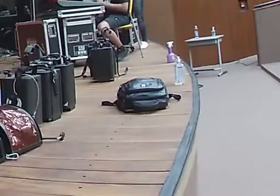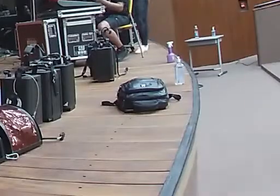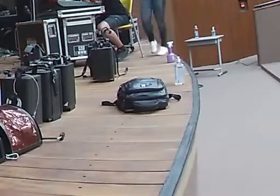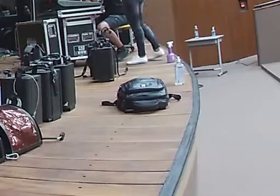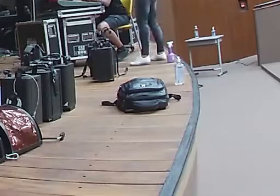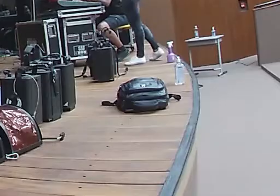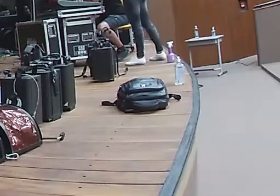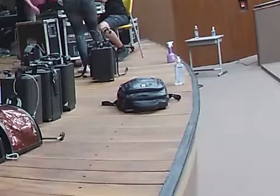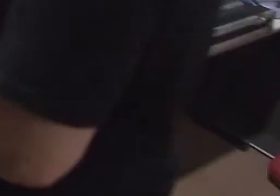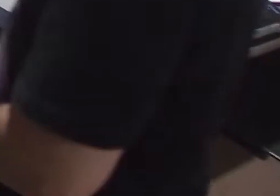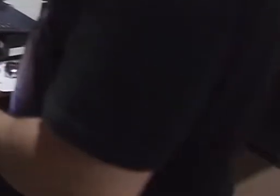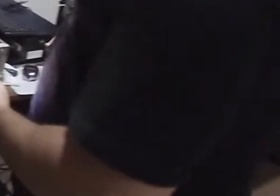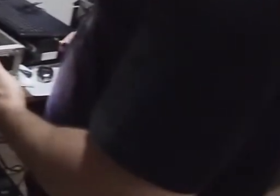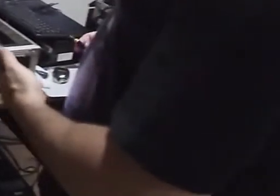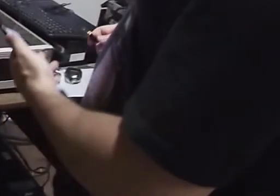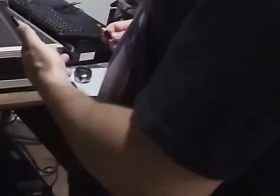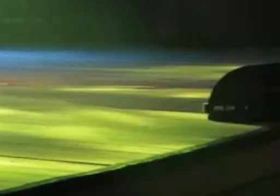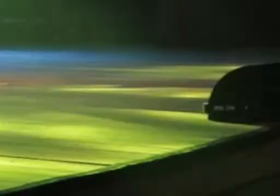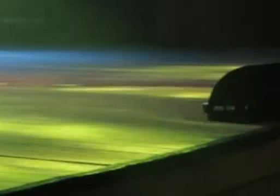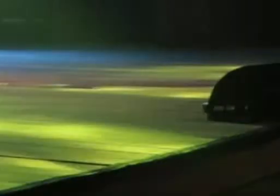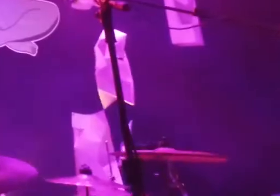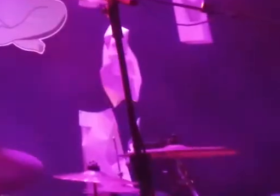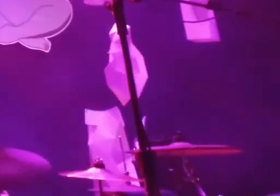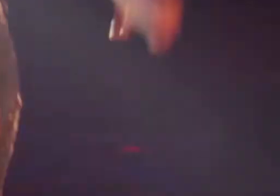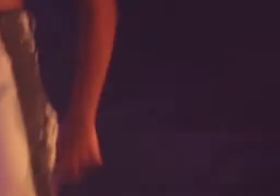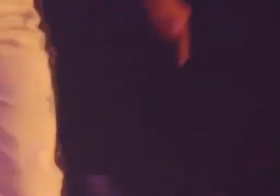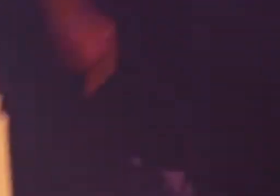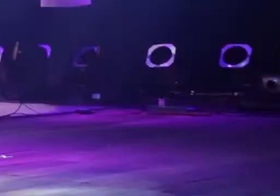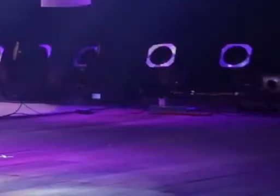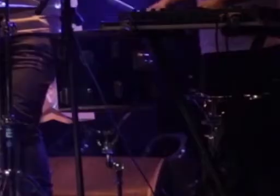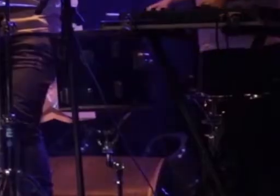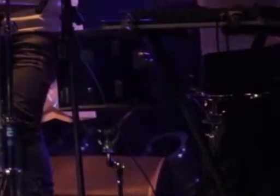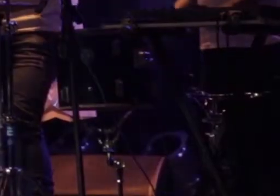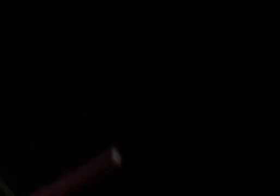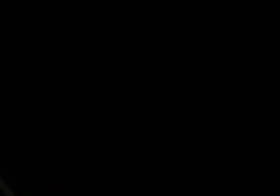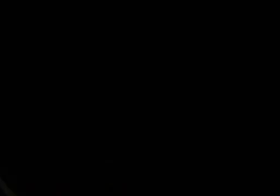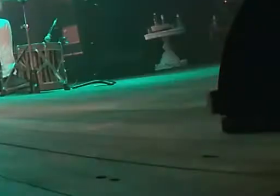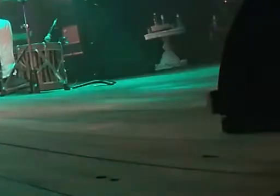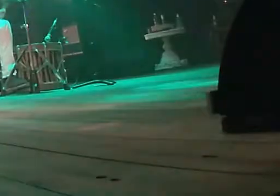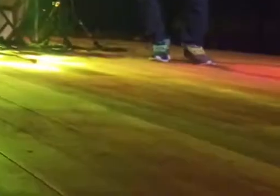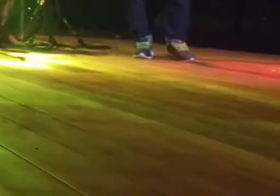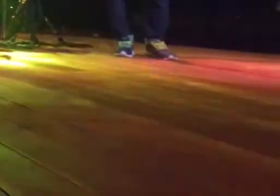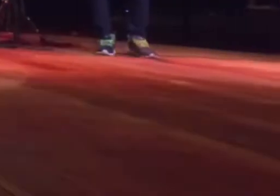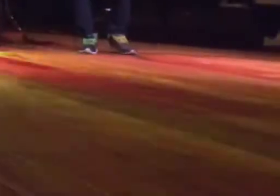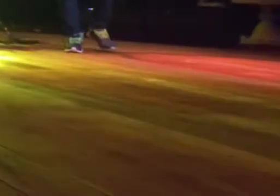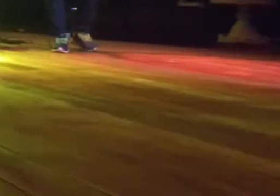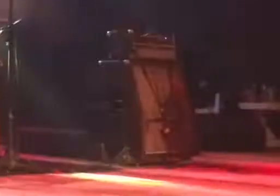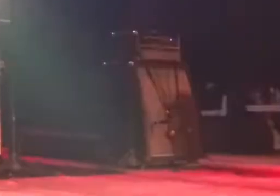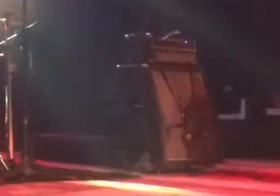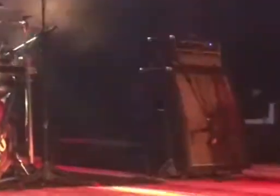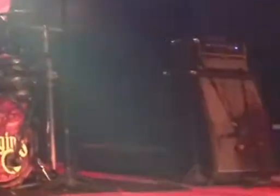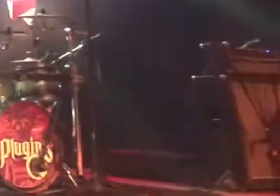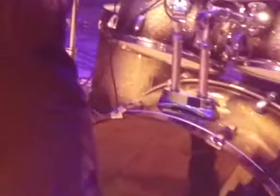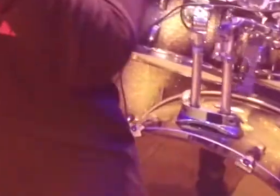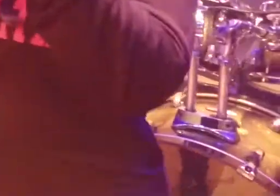novo olhar para a forma de fazer música. Grandes artistas que fazem esse universo passarão por esse palco e deixarão um pouco de